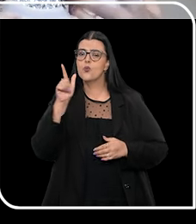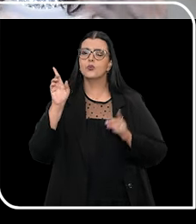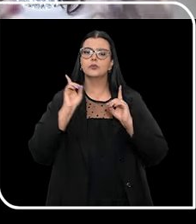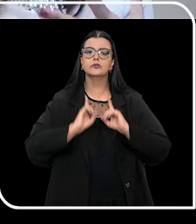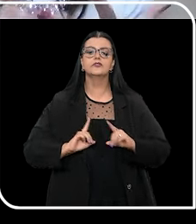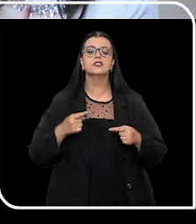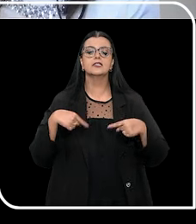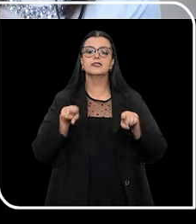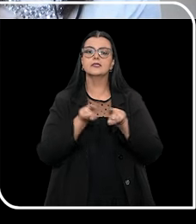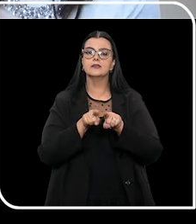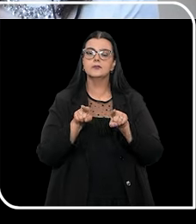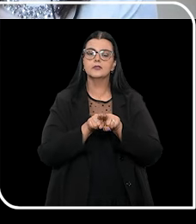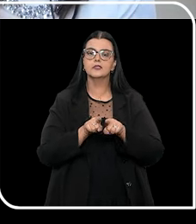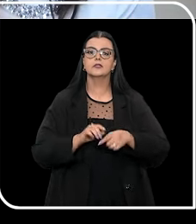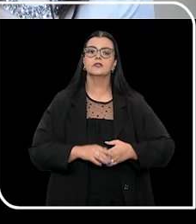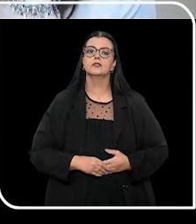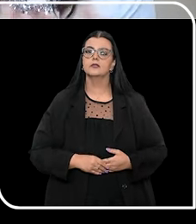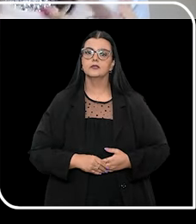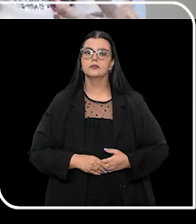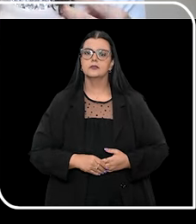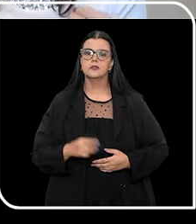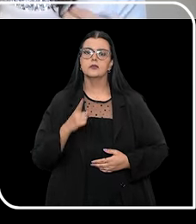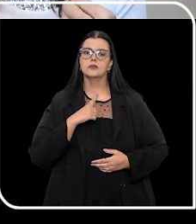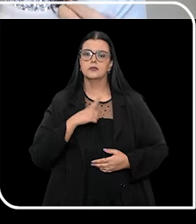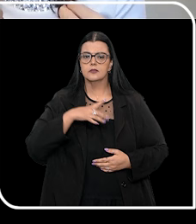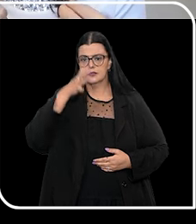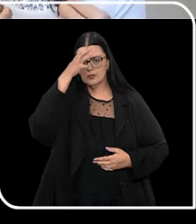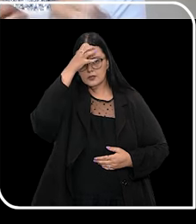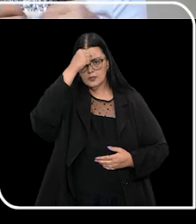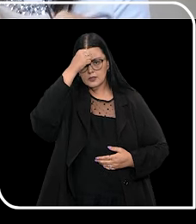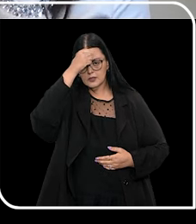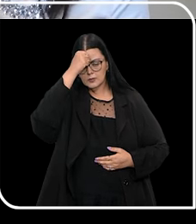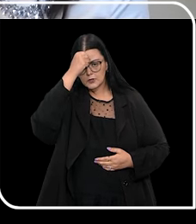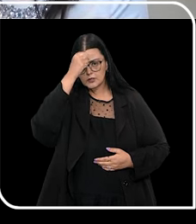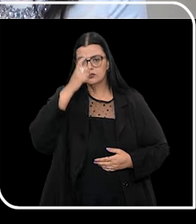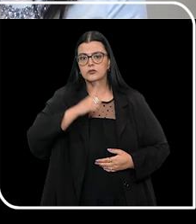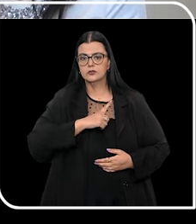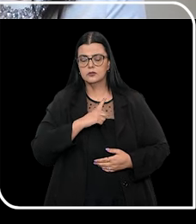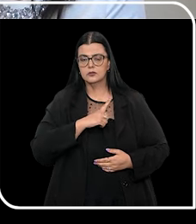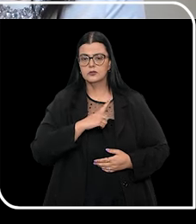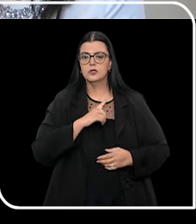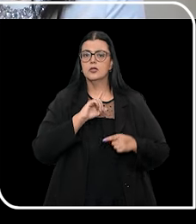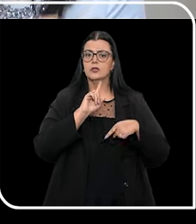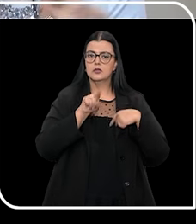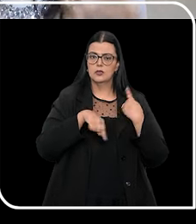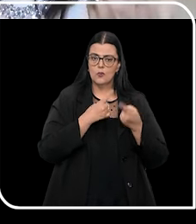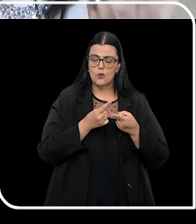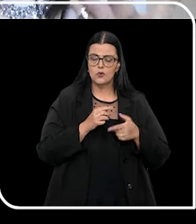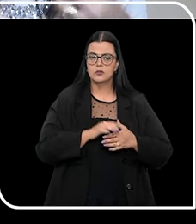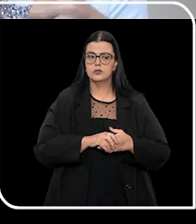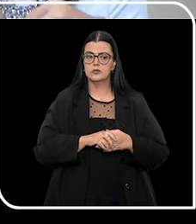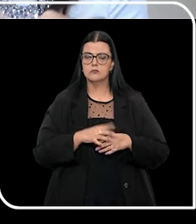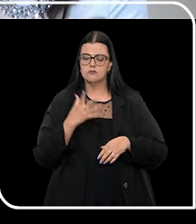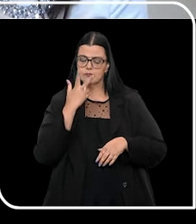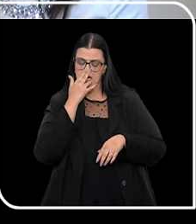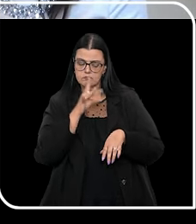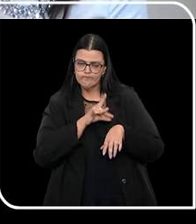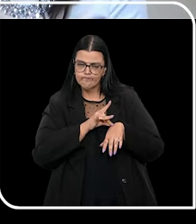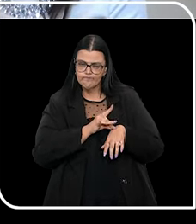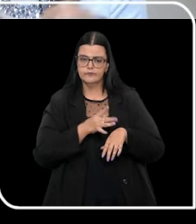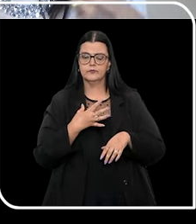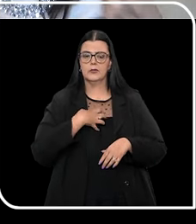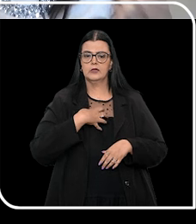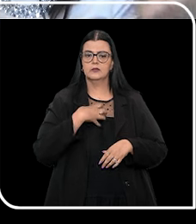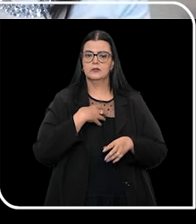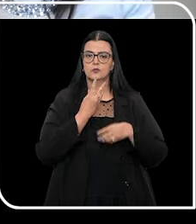e paraas outras deficiências também eu acho que que a gente aprende muito com que a gente tem mas a gente depois que passa na